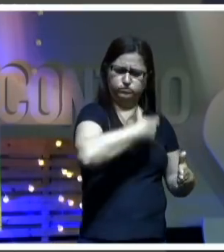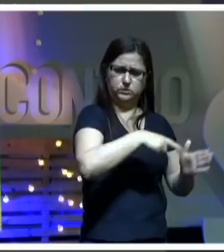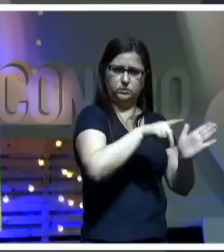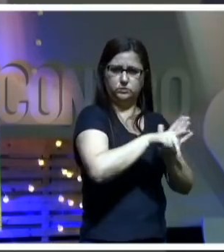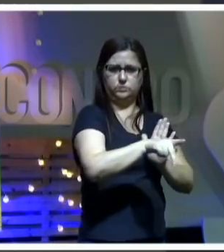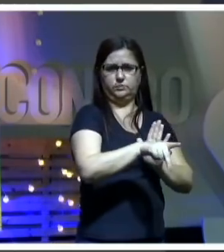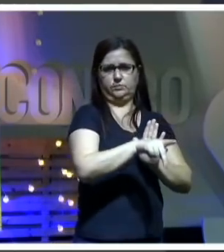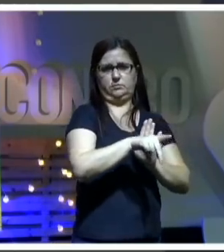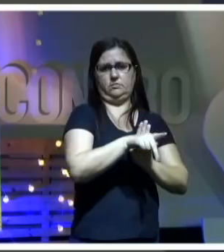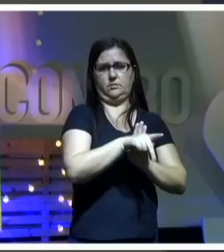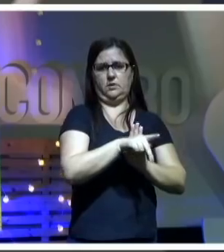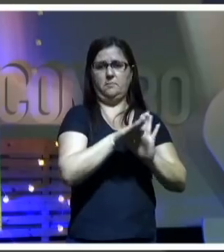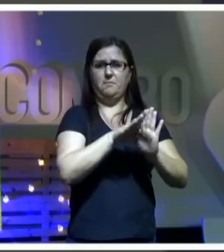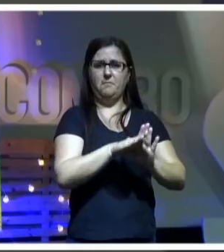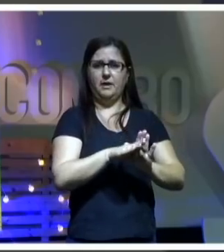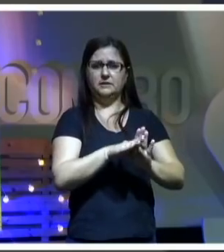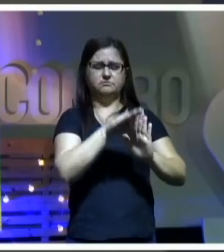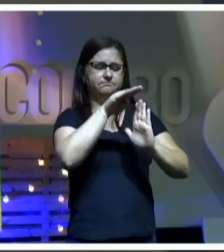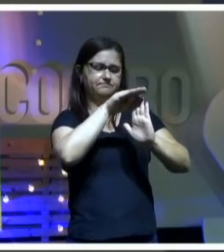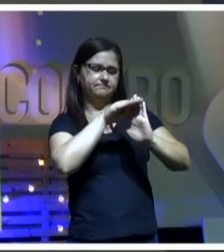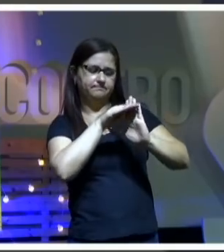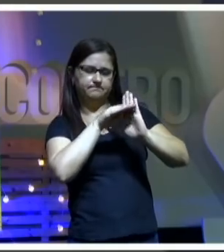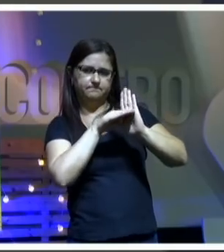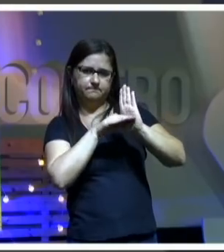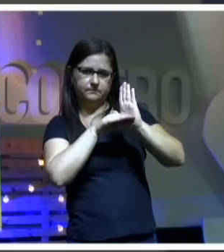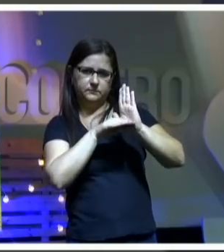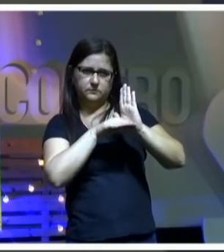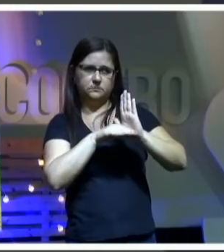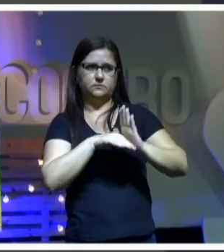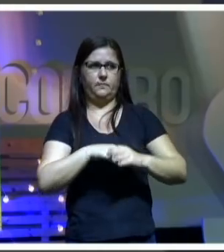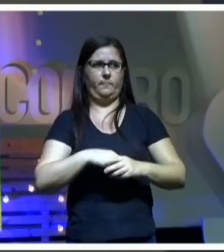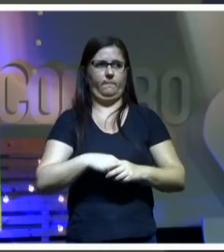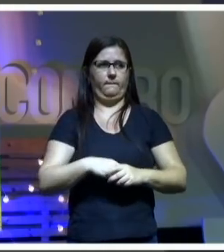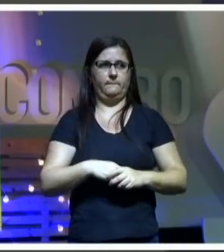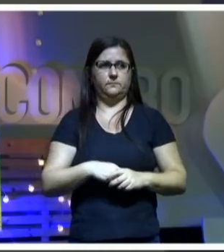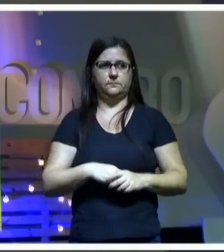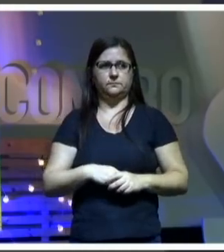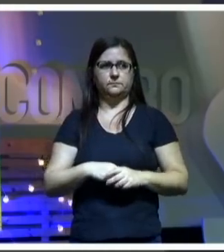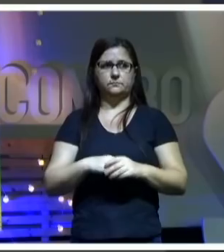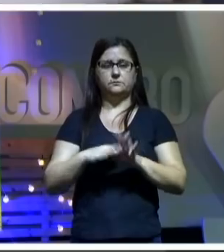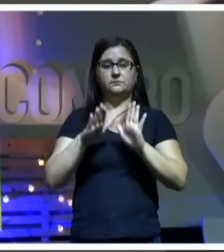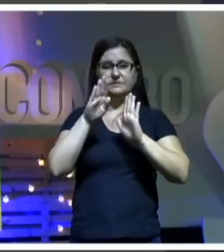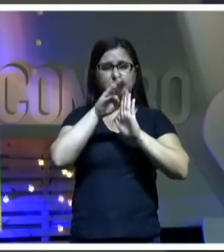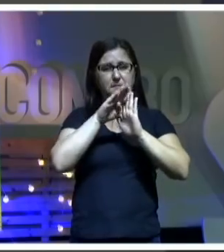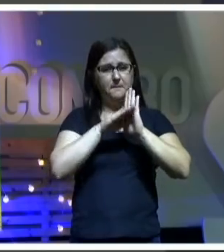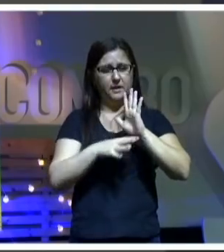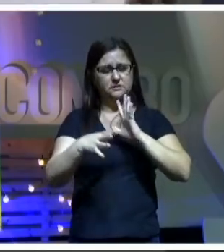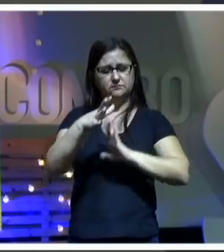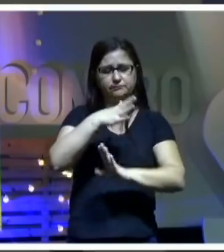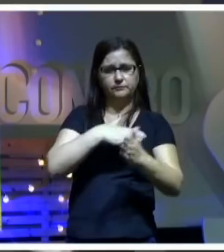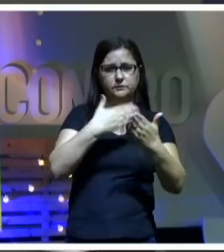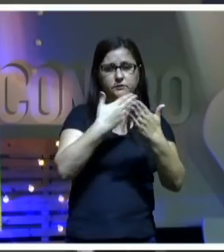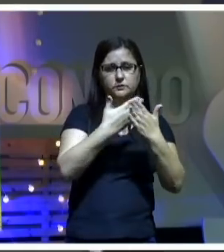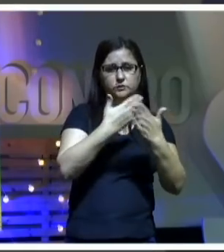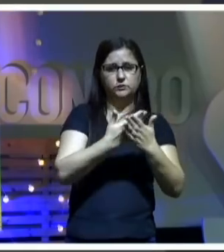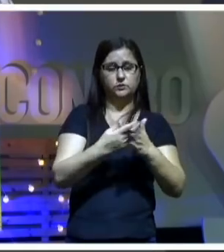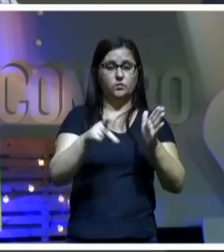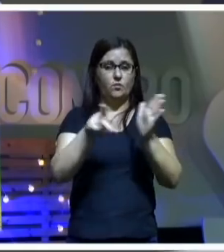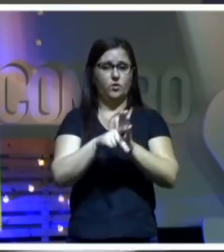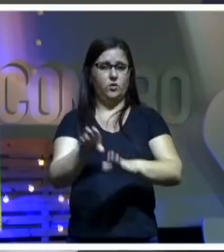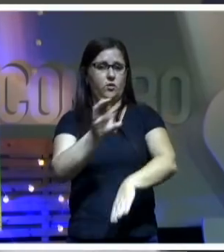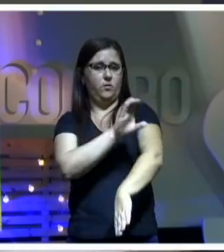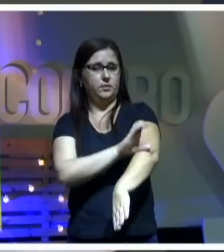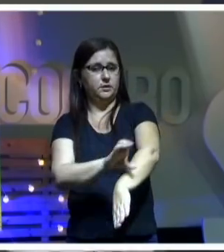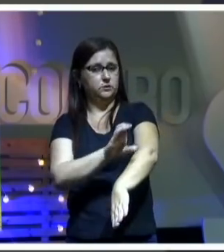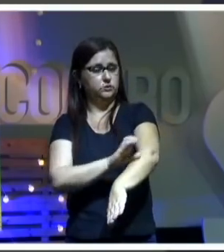mantém até hoje mas um franqueado como diz o produtor aqui eu não gosto dessa expressão mas assim mais envolvido com os estudos culturais o